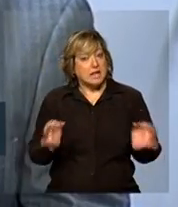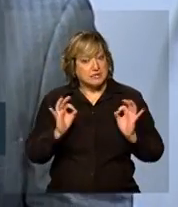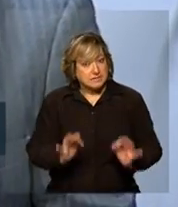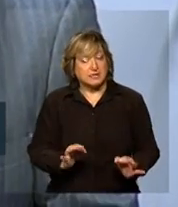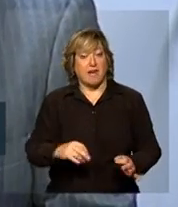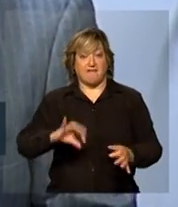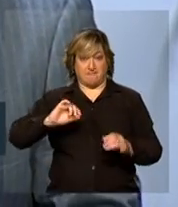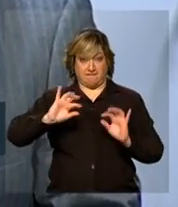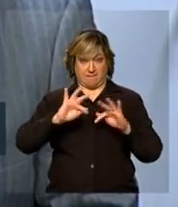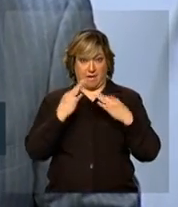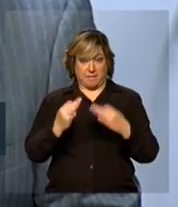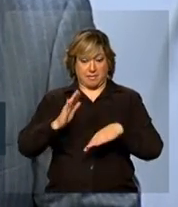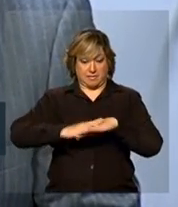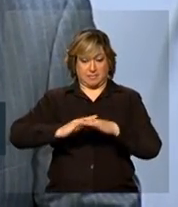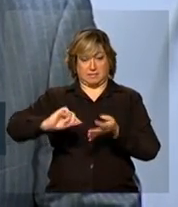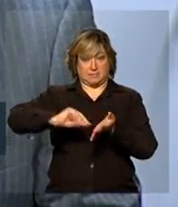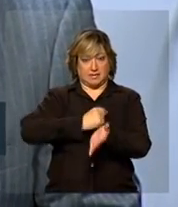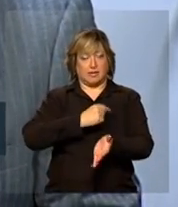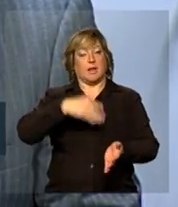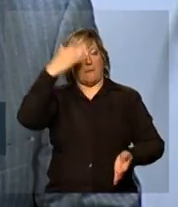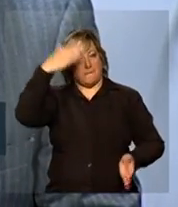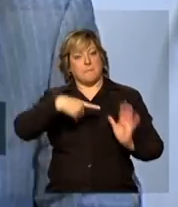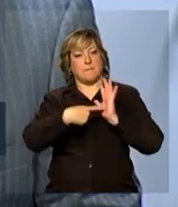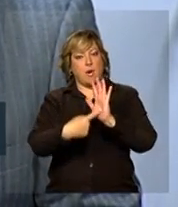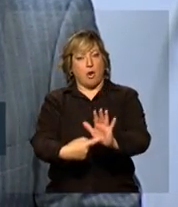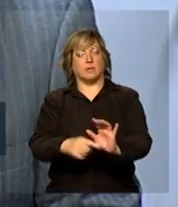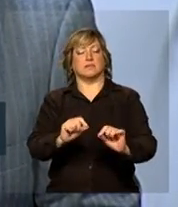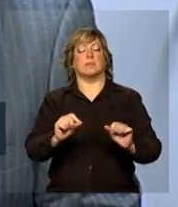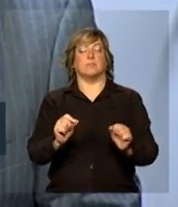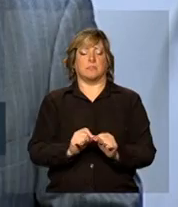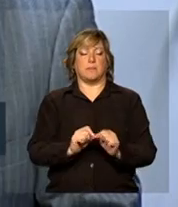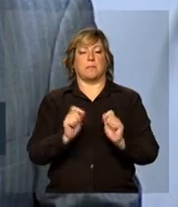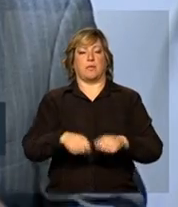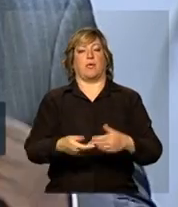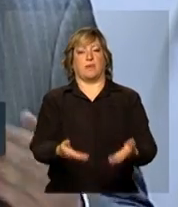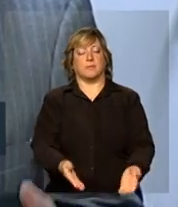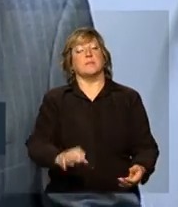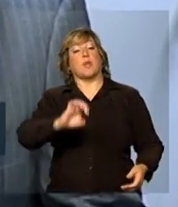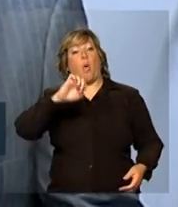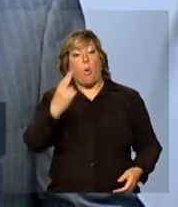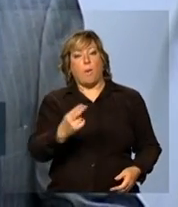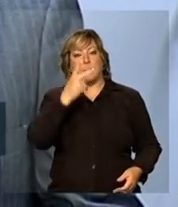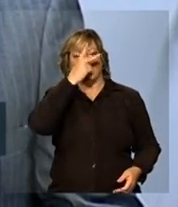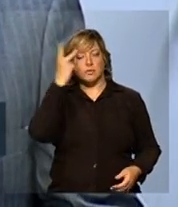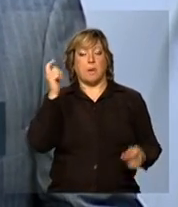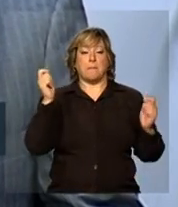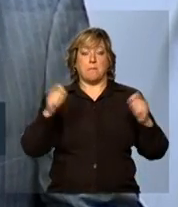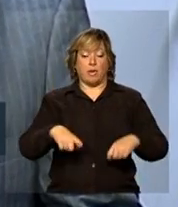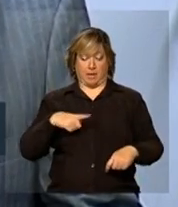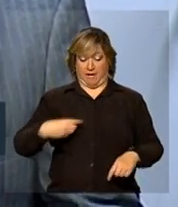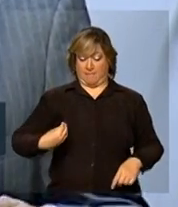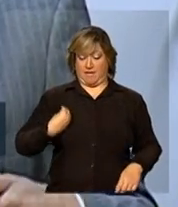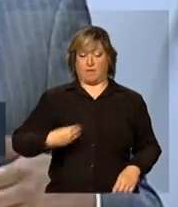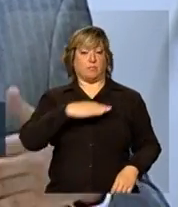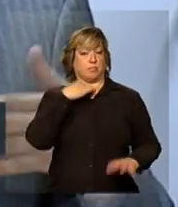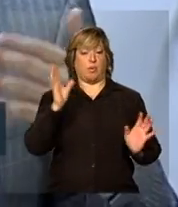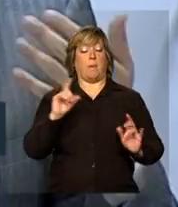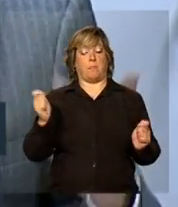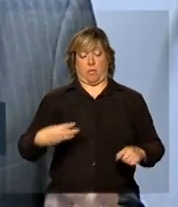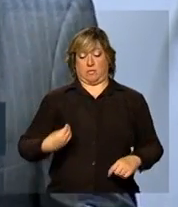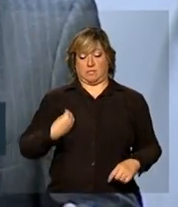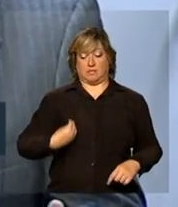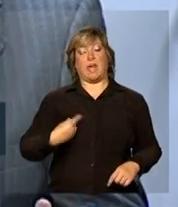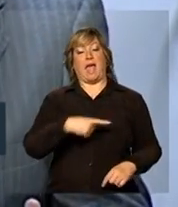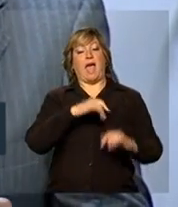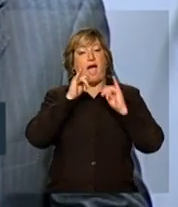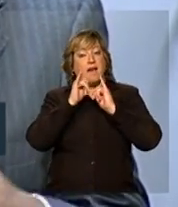também de registrar esse desejo de doação em vivo. As pessoas podem registrar o desejo de ser uma doadora, ela